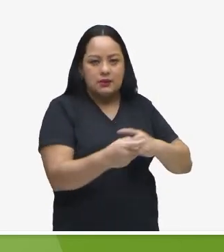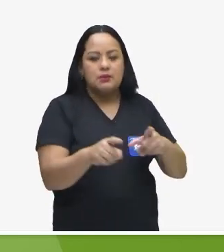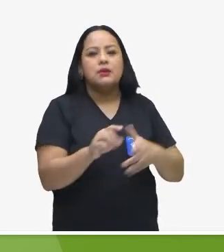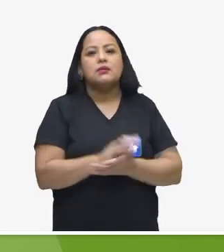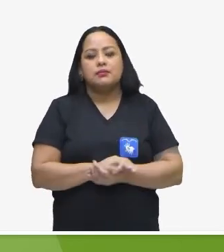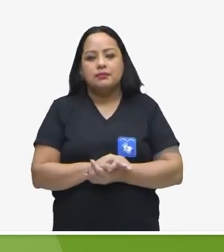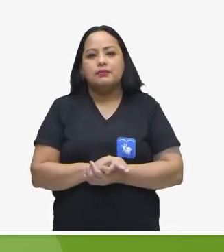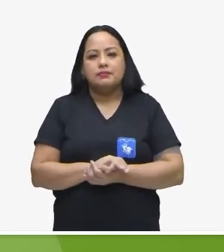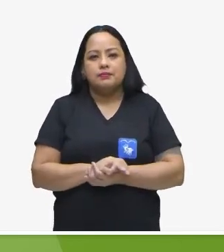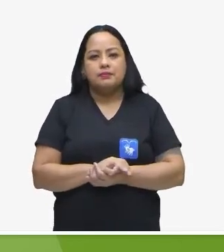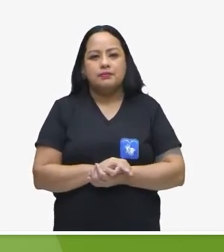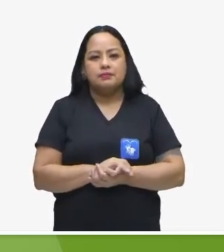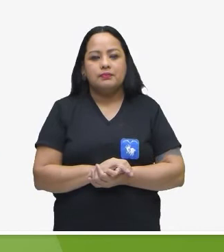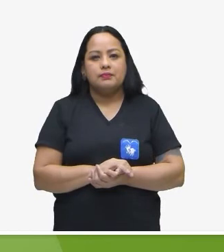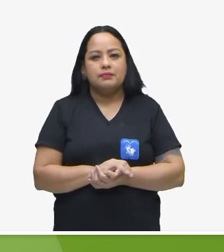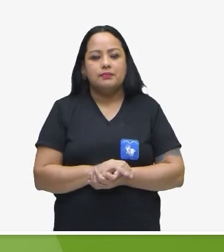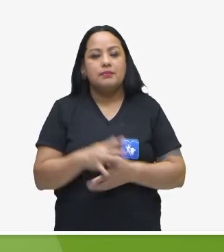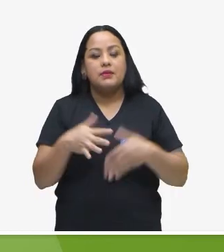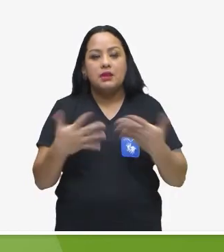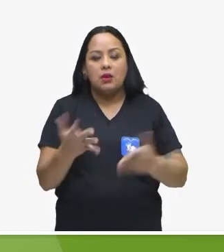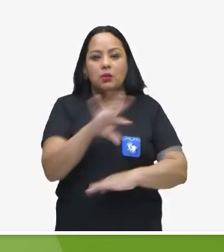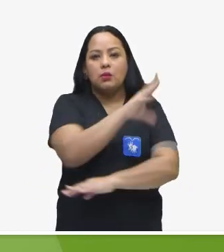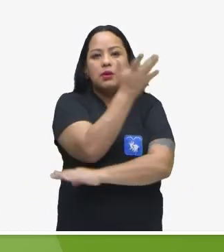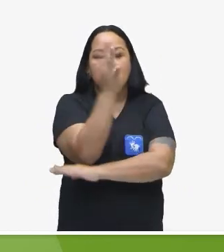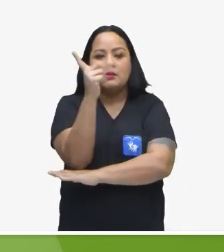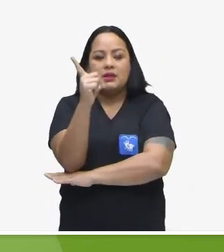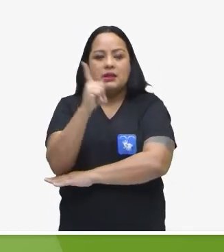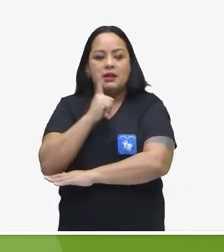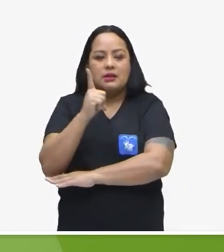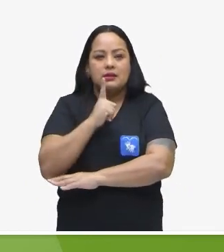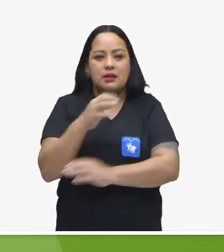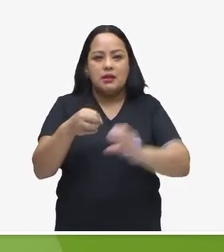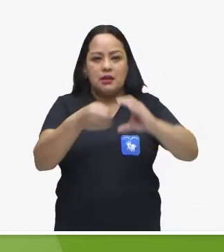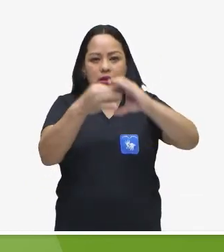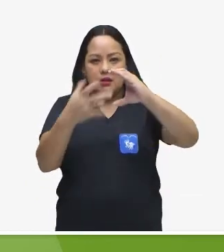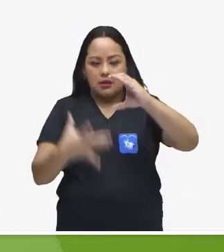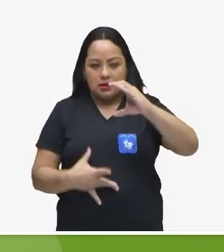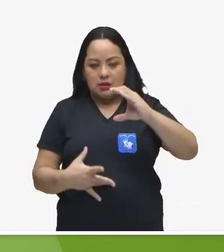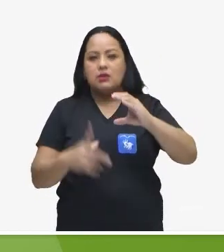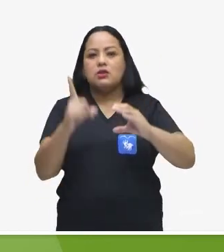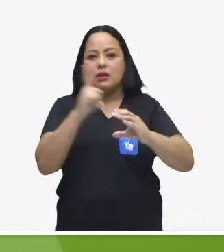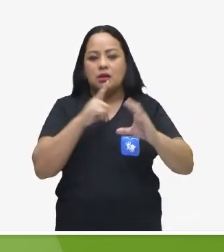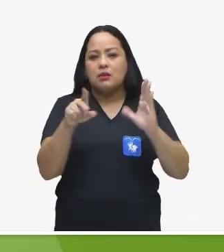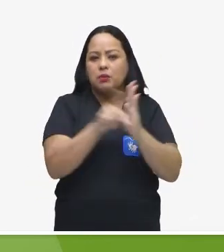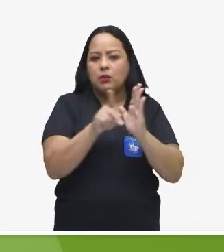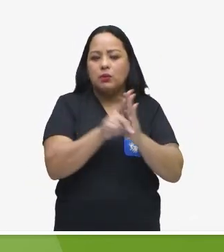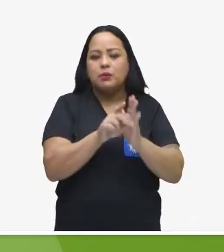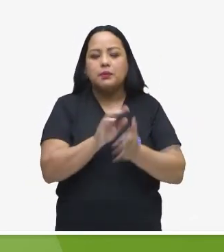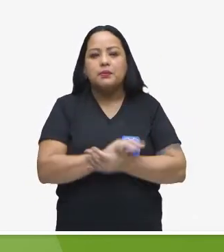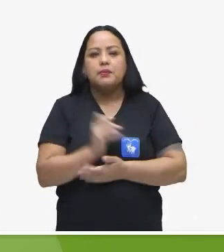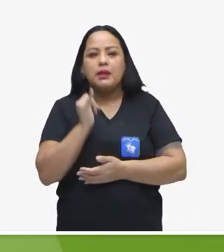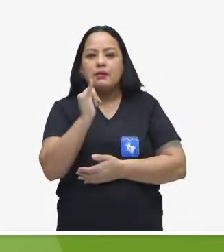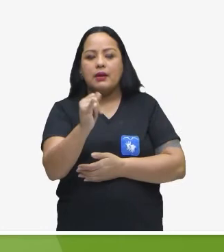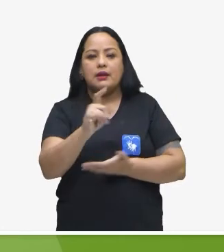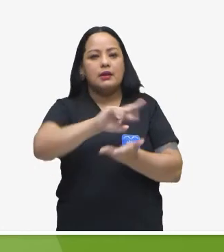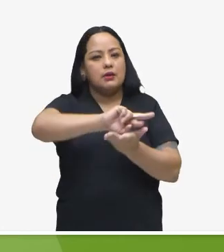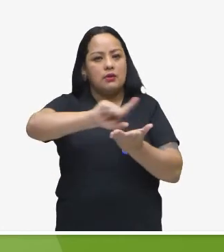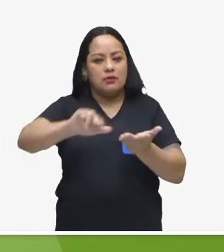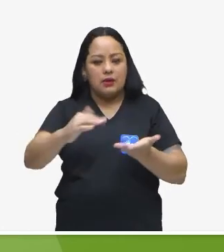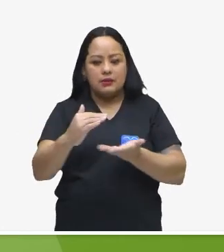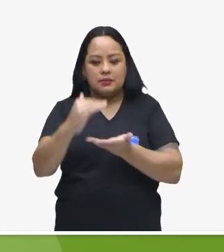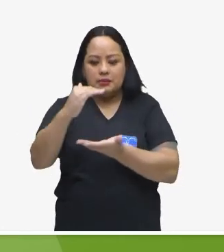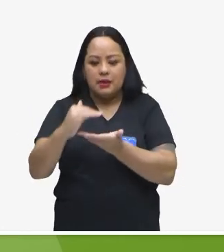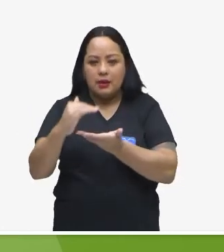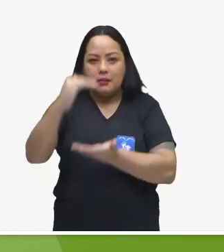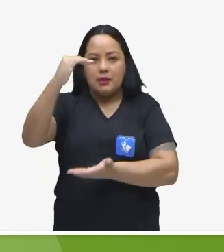parede destas. Então, as plantas têm as suas características próprias também, né? Como eu falei para vocês, são de diversos tamanhos, né?